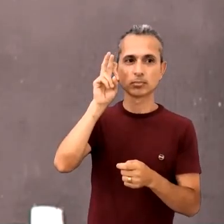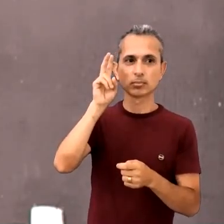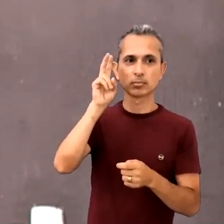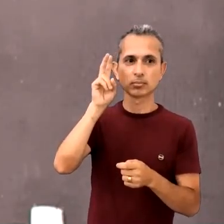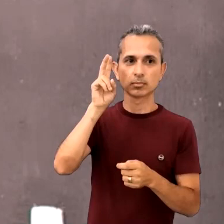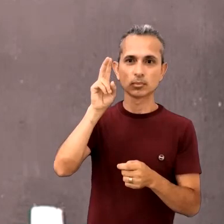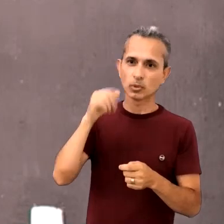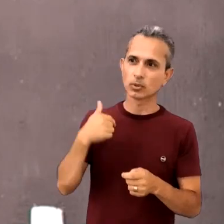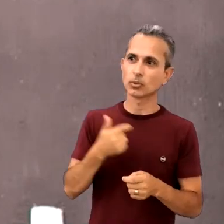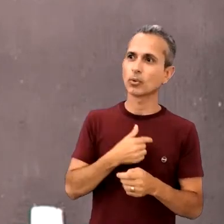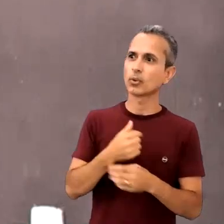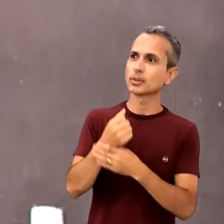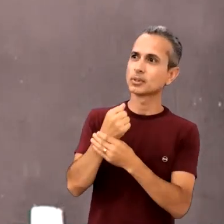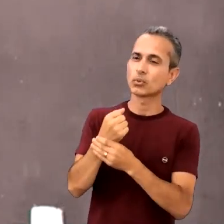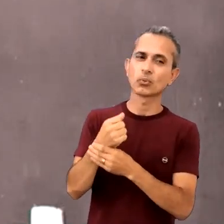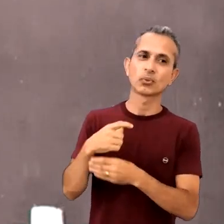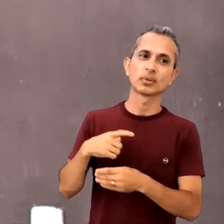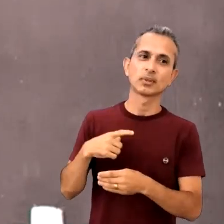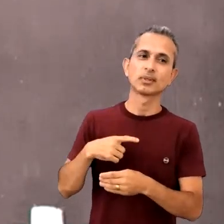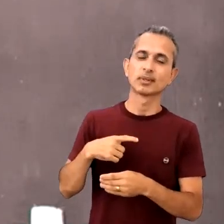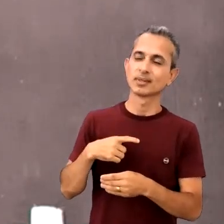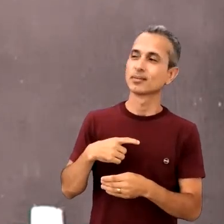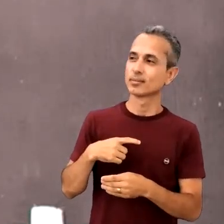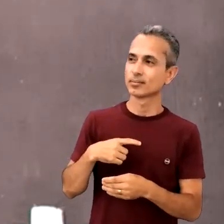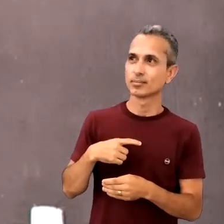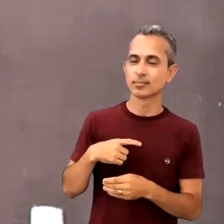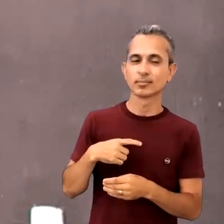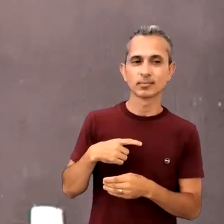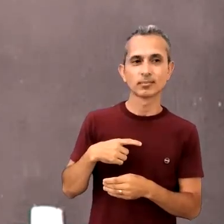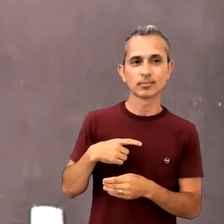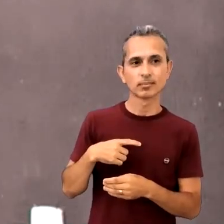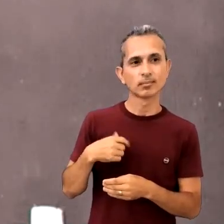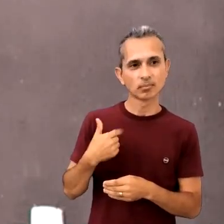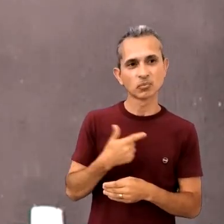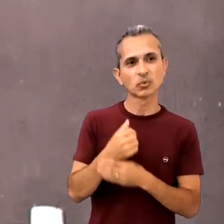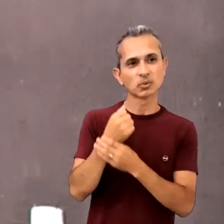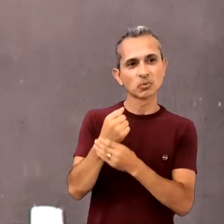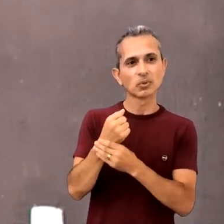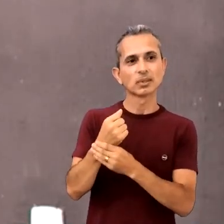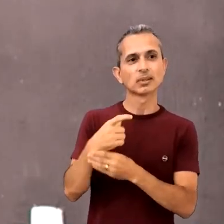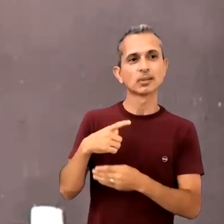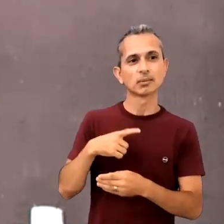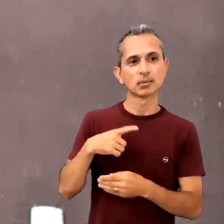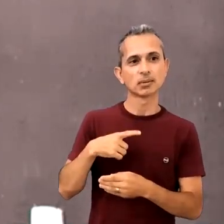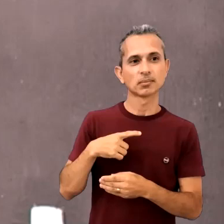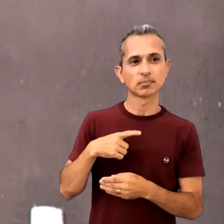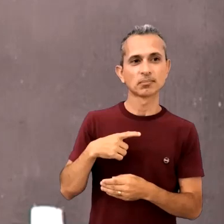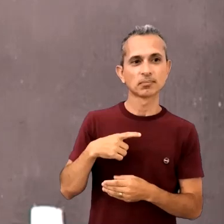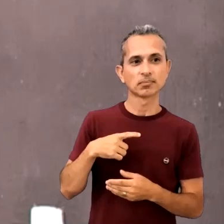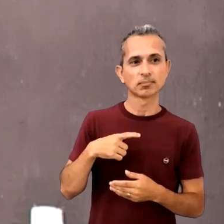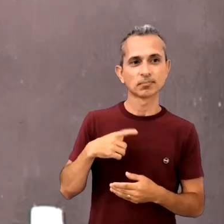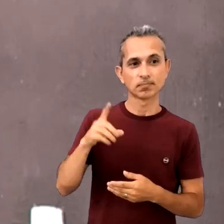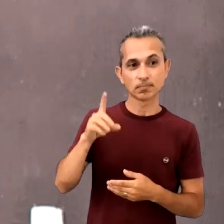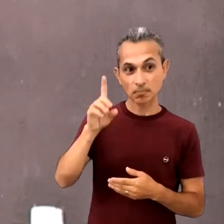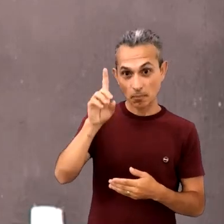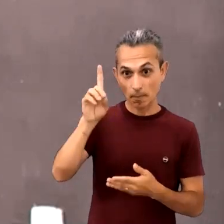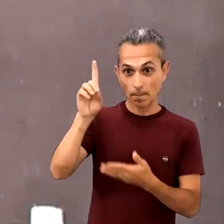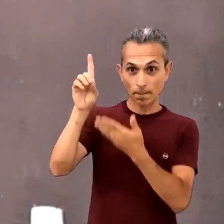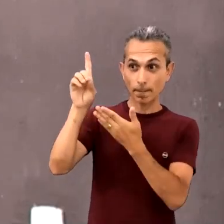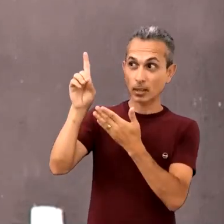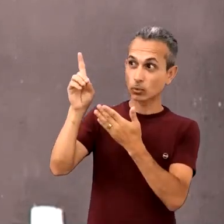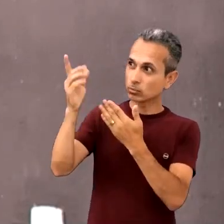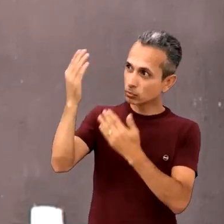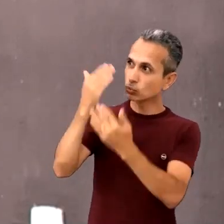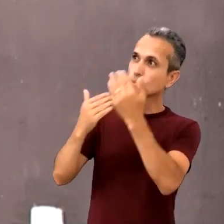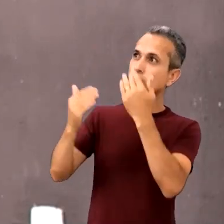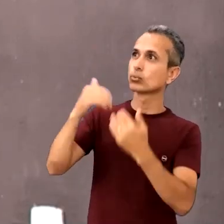seguros? Como estamos seguros? Porque o nosso Deus cuida de